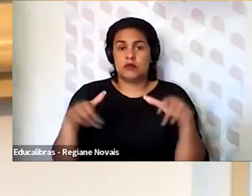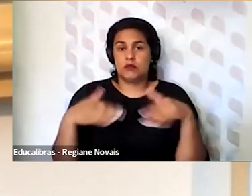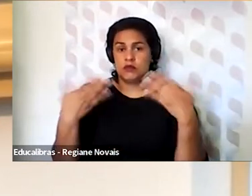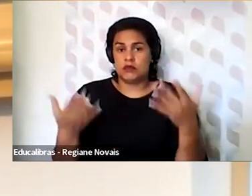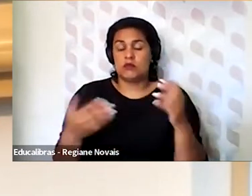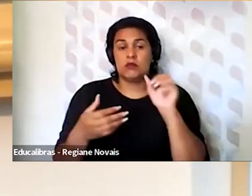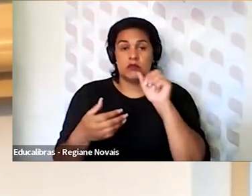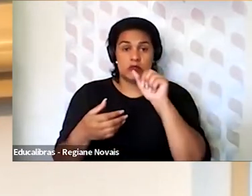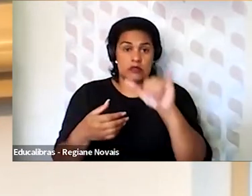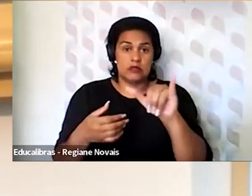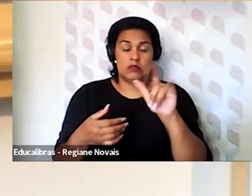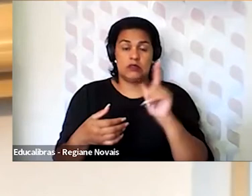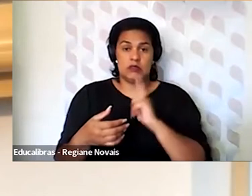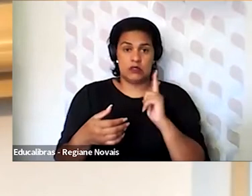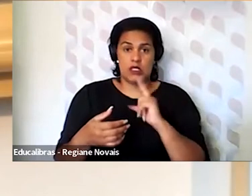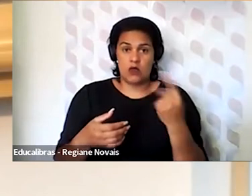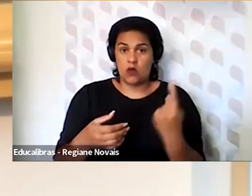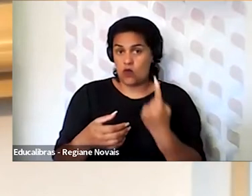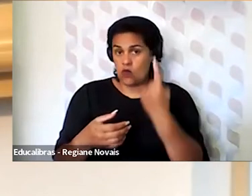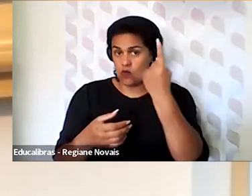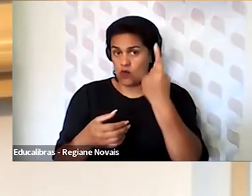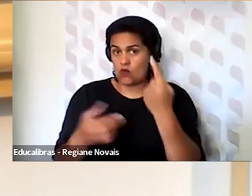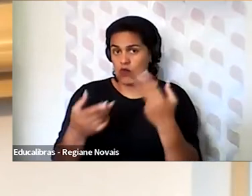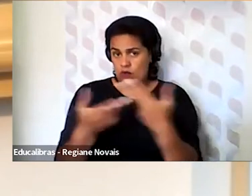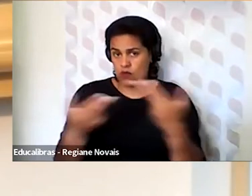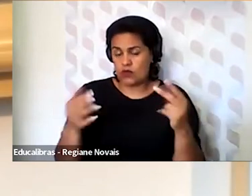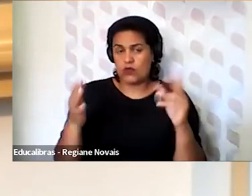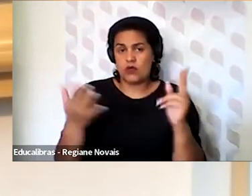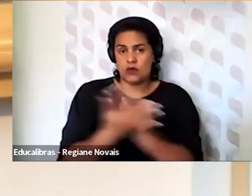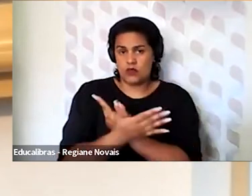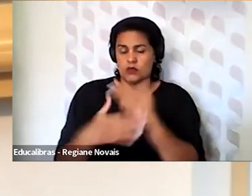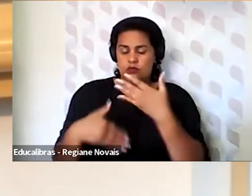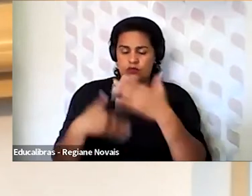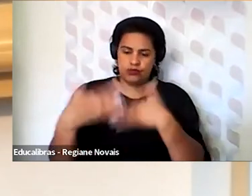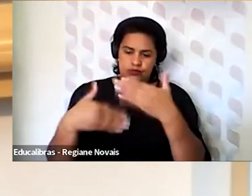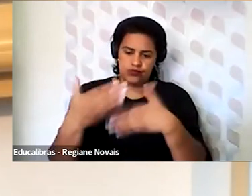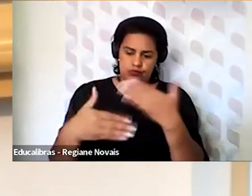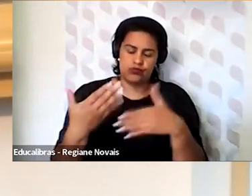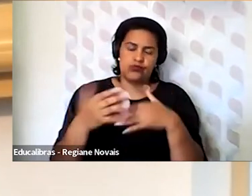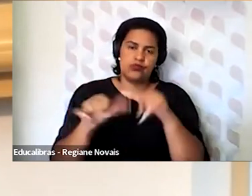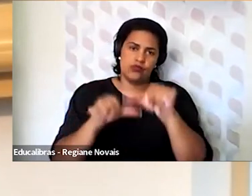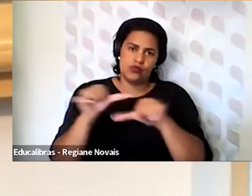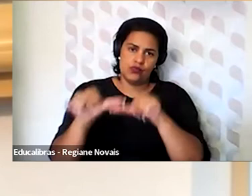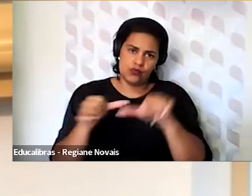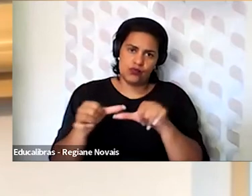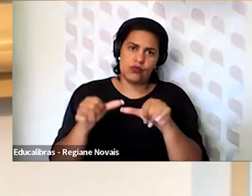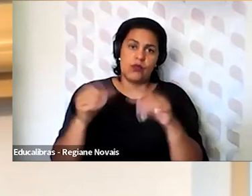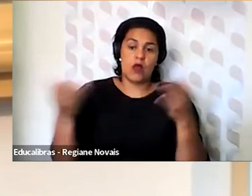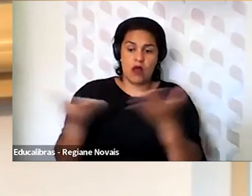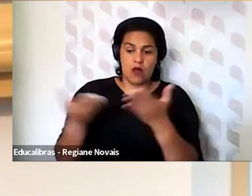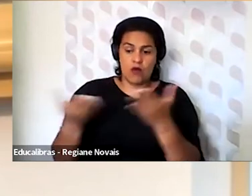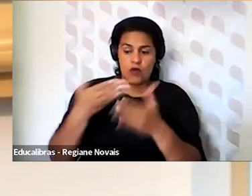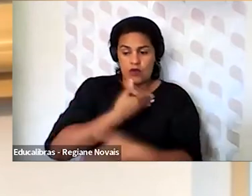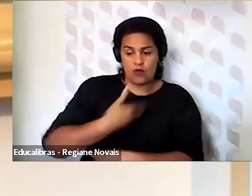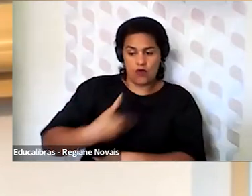uma mudança nestes últimos anos, que foi agravado pelo governo Bolsonaro, foi a mudança